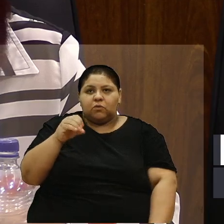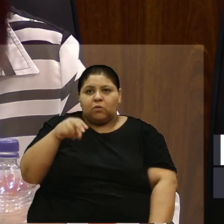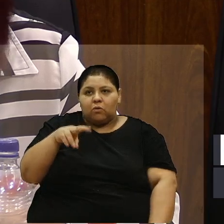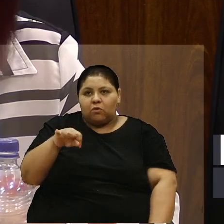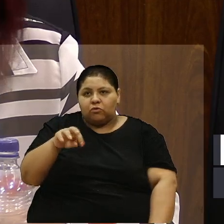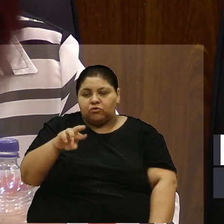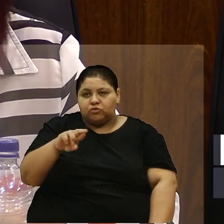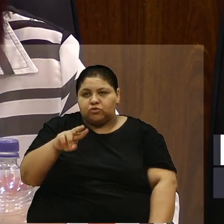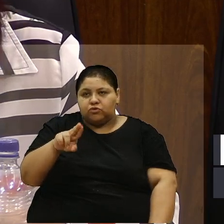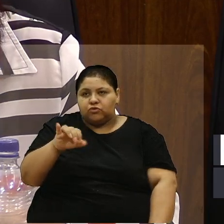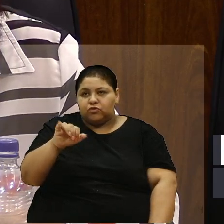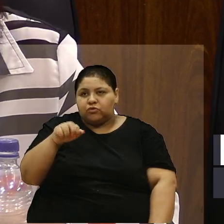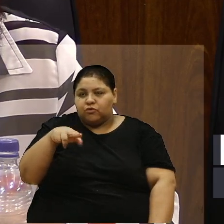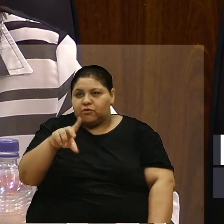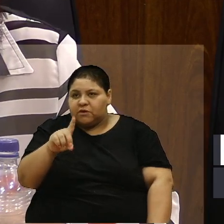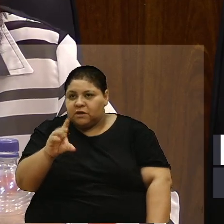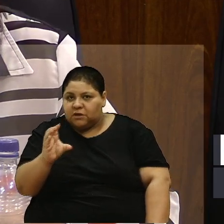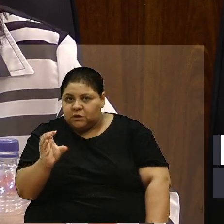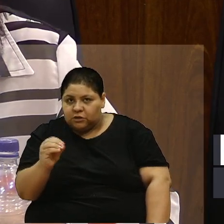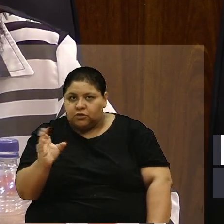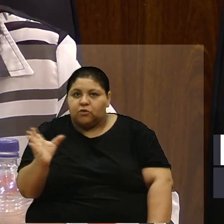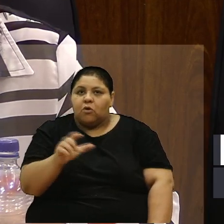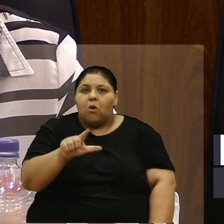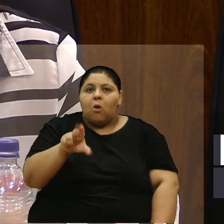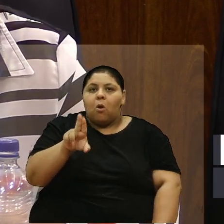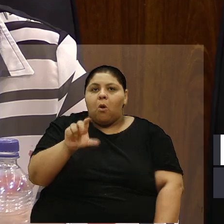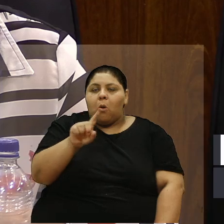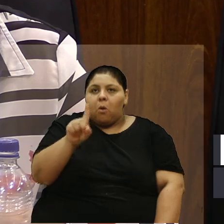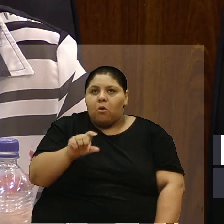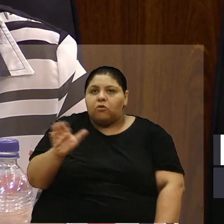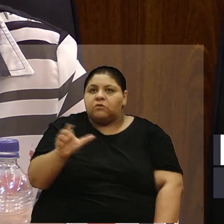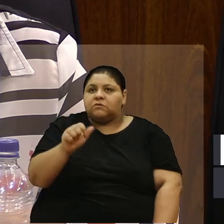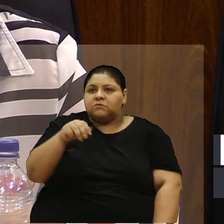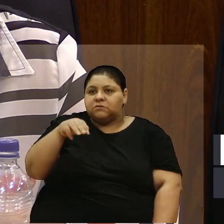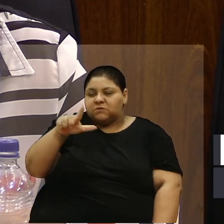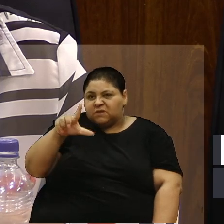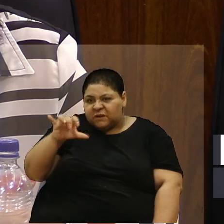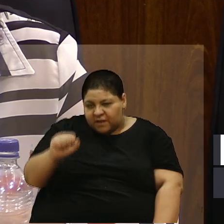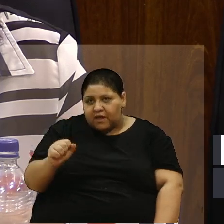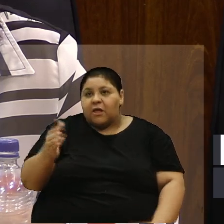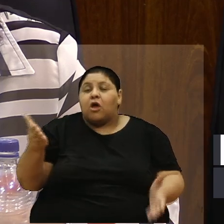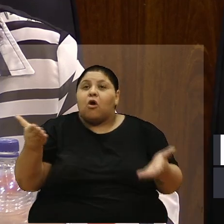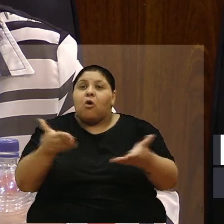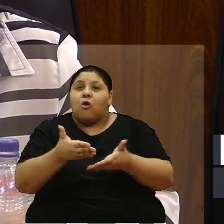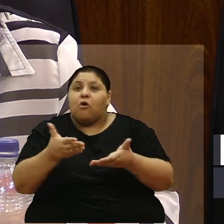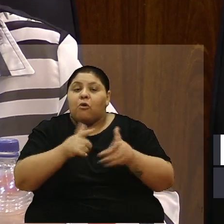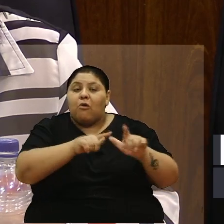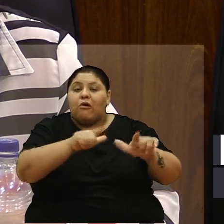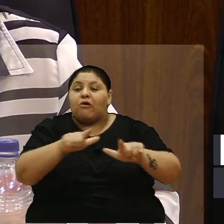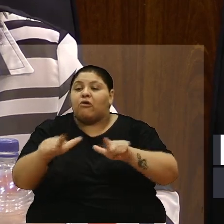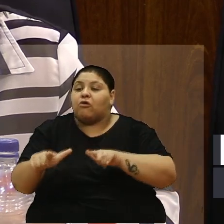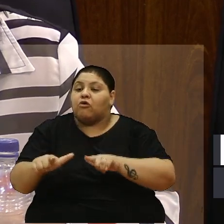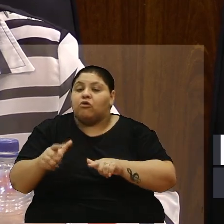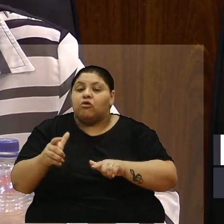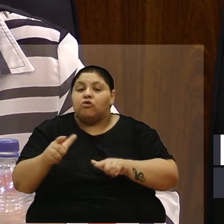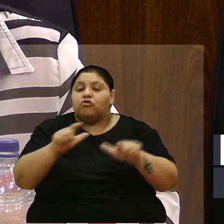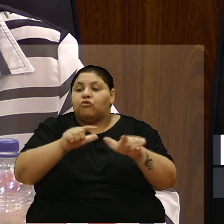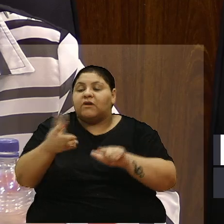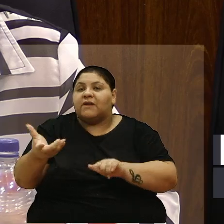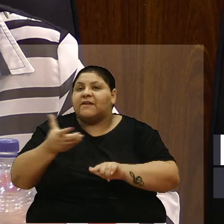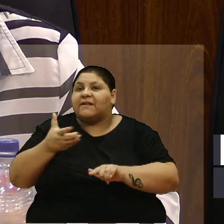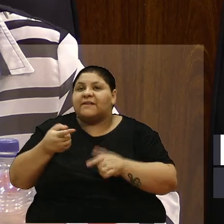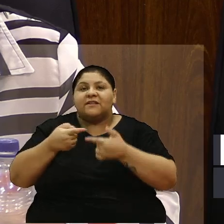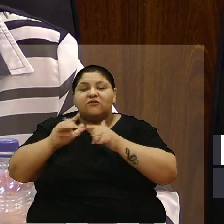de idosos que tratam justamente desse lugar da mulher poder estar onde ela quiser. Mas isso vai para muito além da